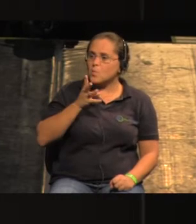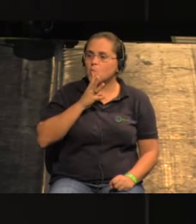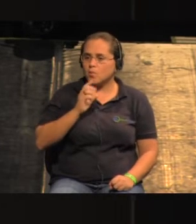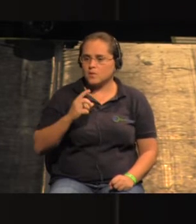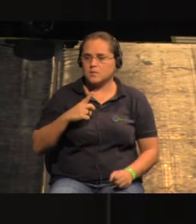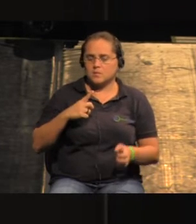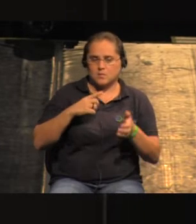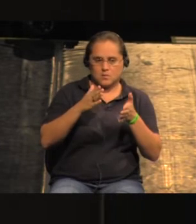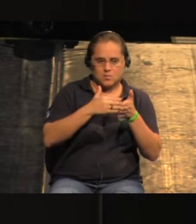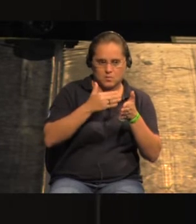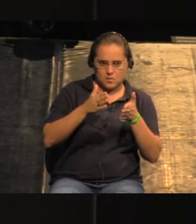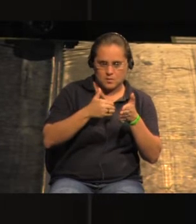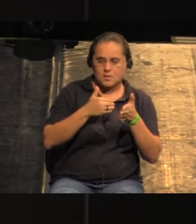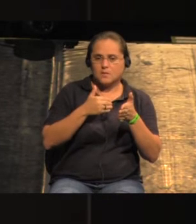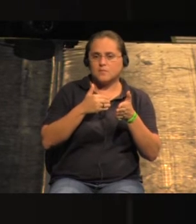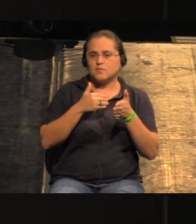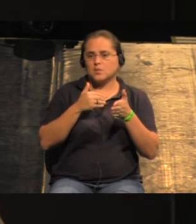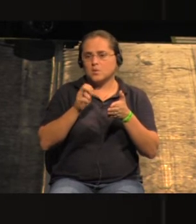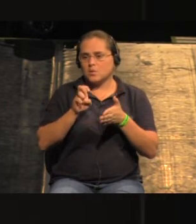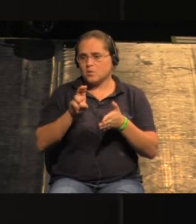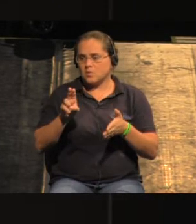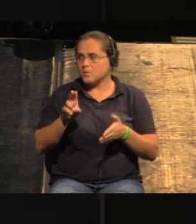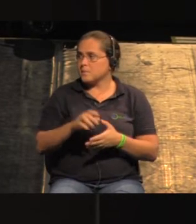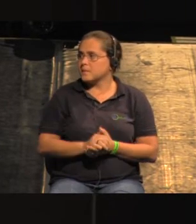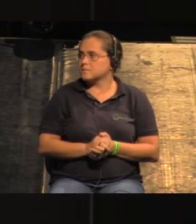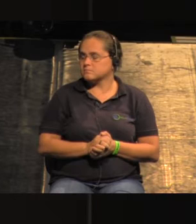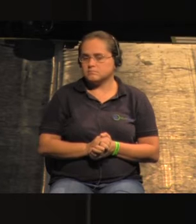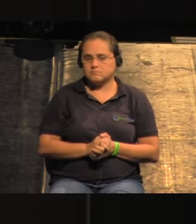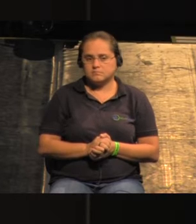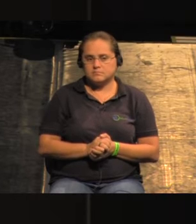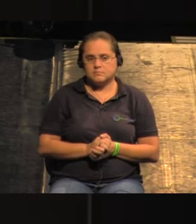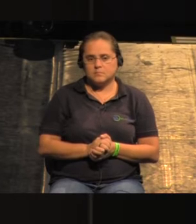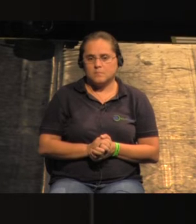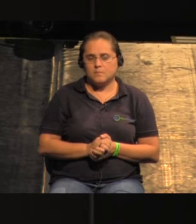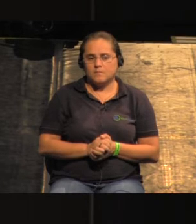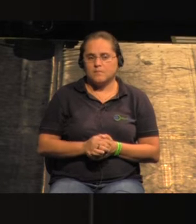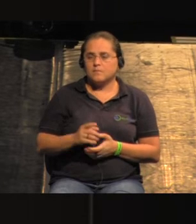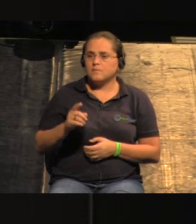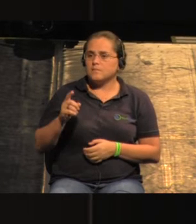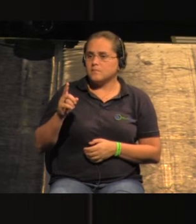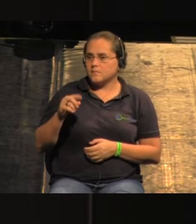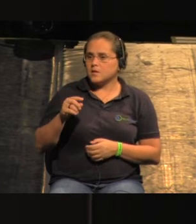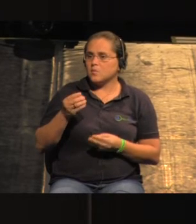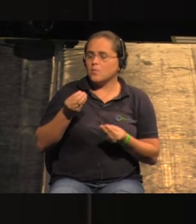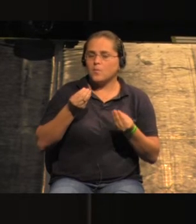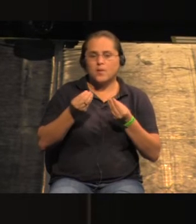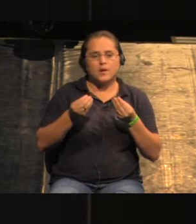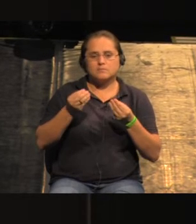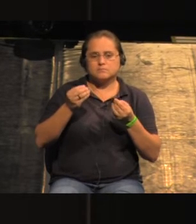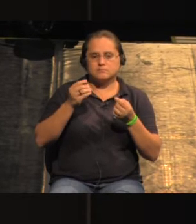Eu não sei se vocês conhecem, tem um livro do Atelier Bauau que se chama Made in Tokyo,